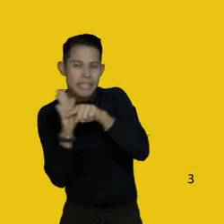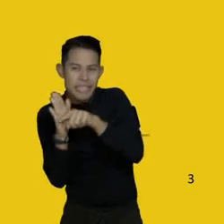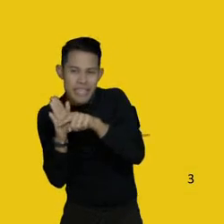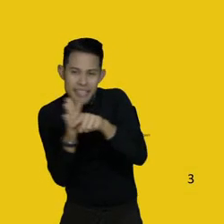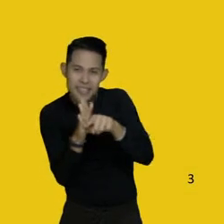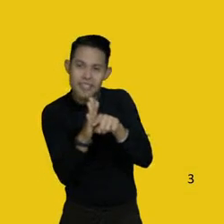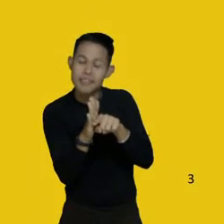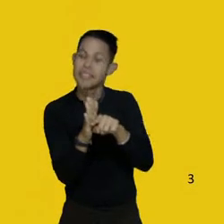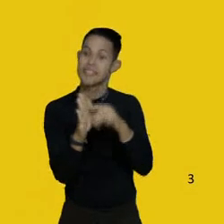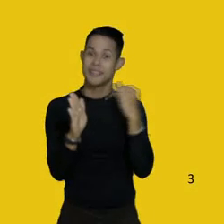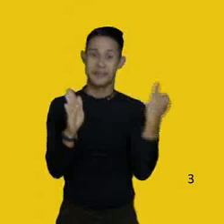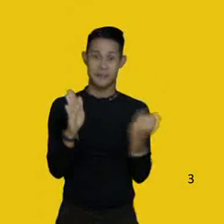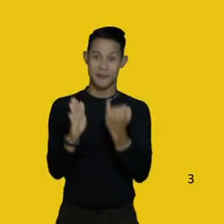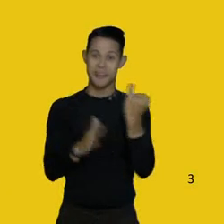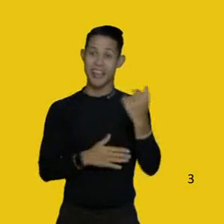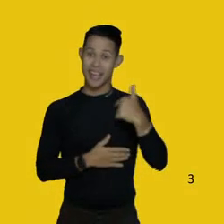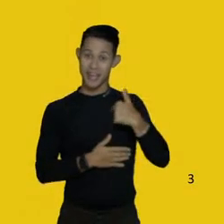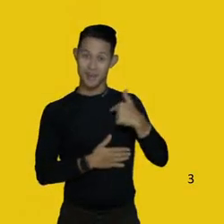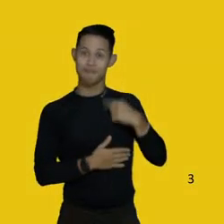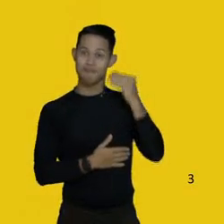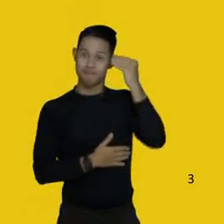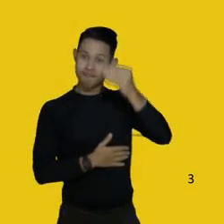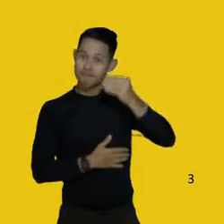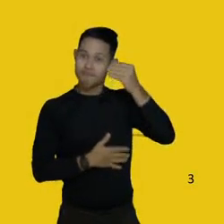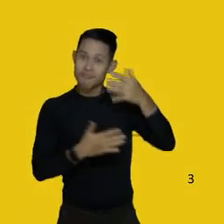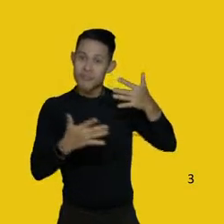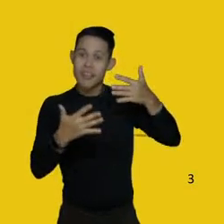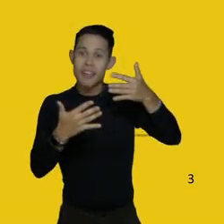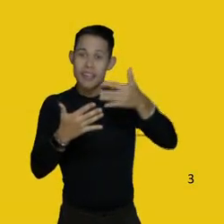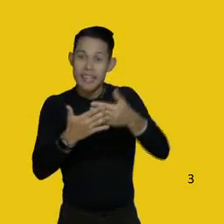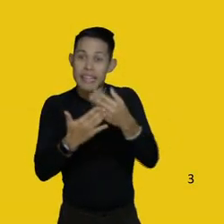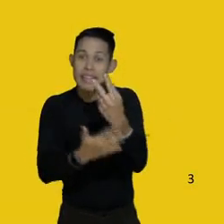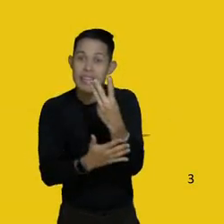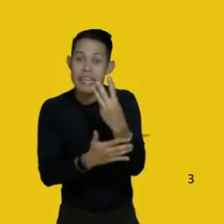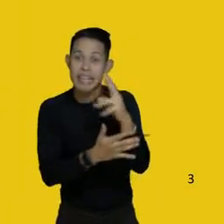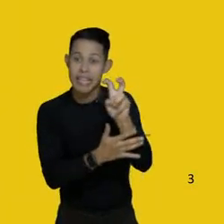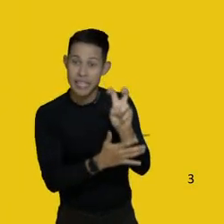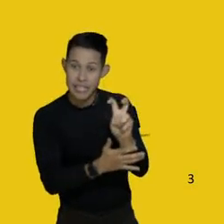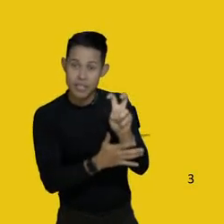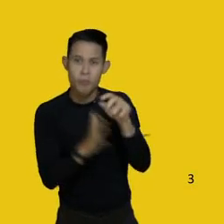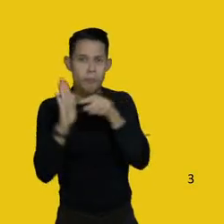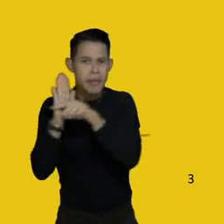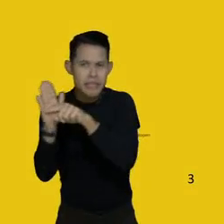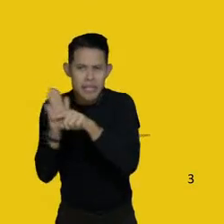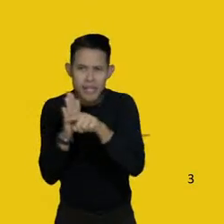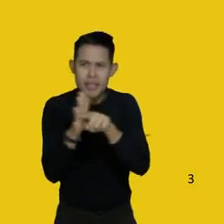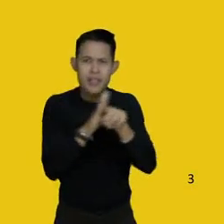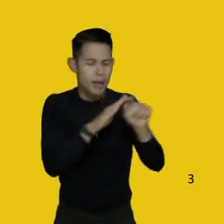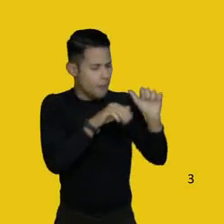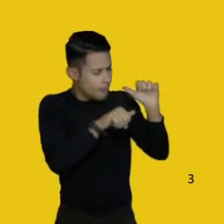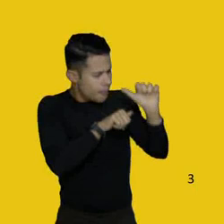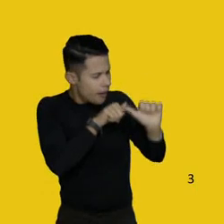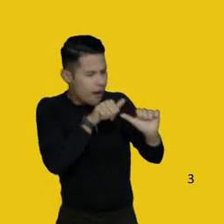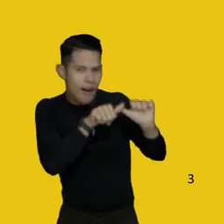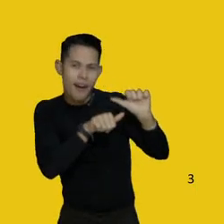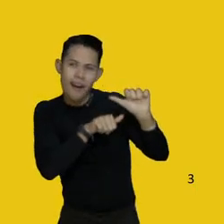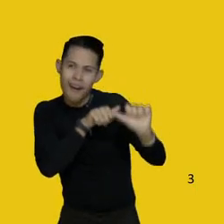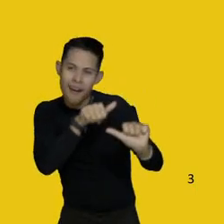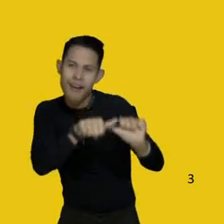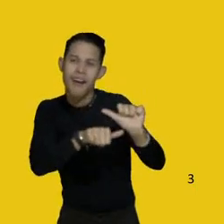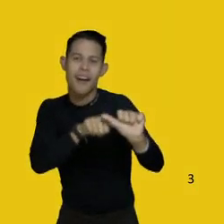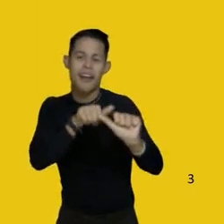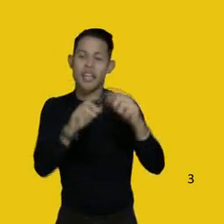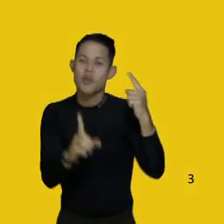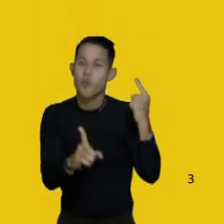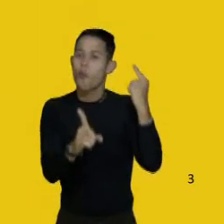né eu que tô há 35 anos nessa área como elas mudam né e como elas encontram coisas super importantes pra